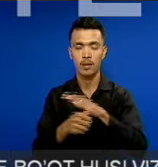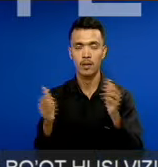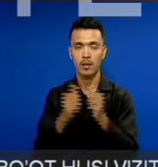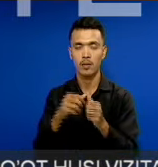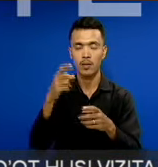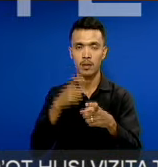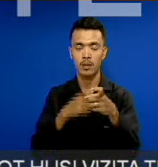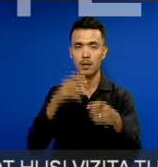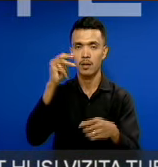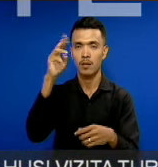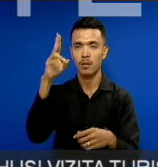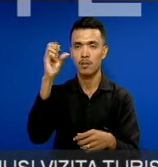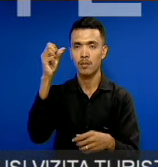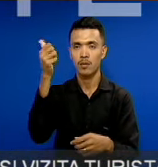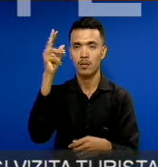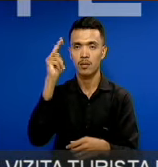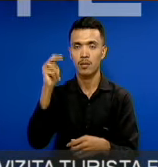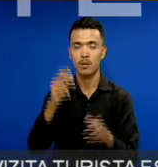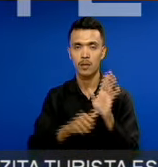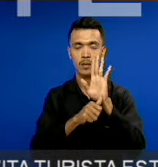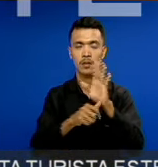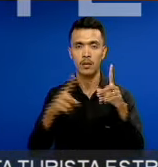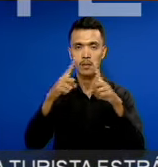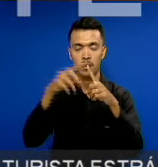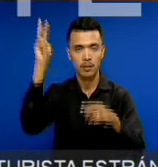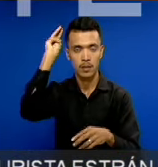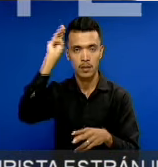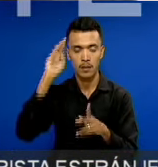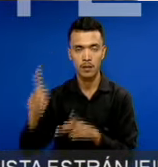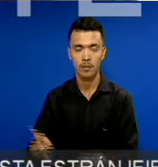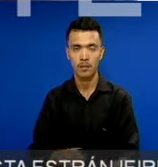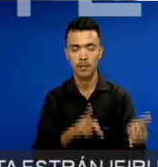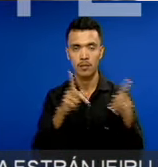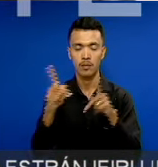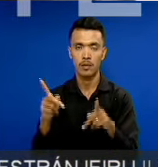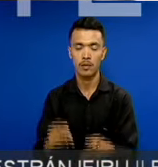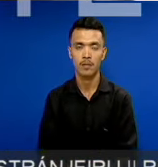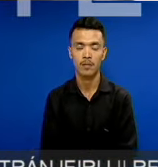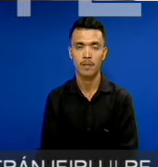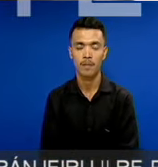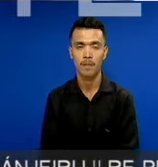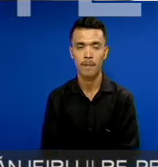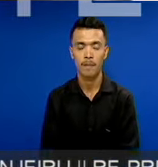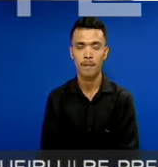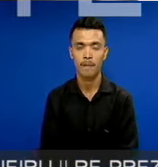ani se apresenta ba ministério público Husikova Lima Santiago Muniz ba RTTL.